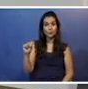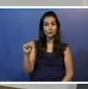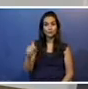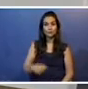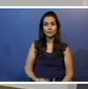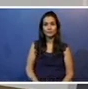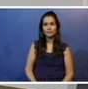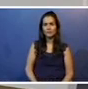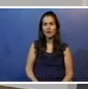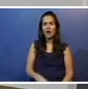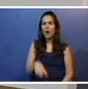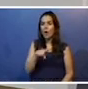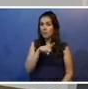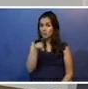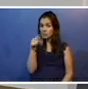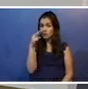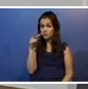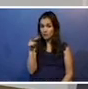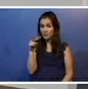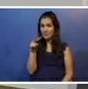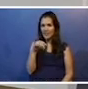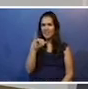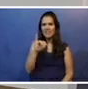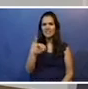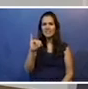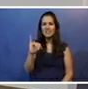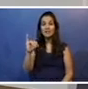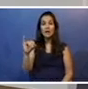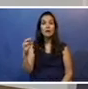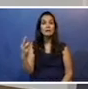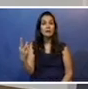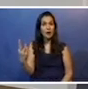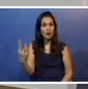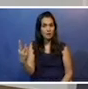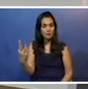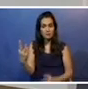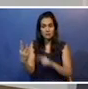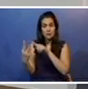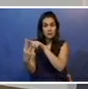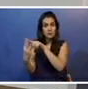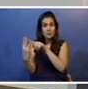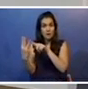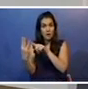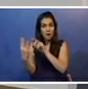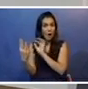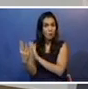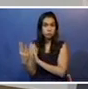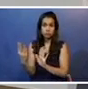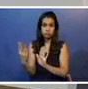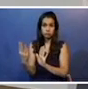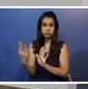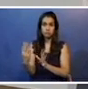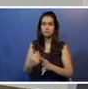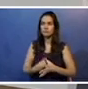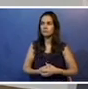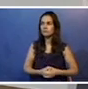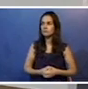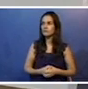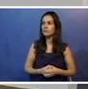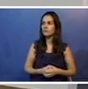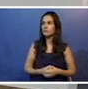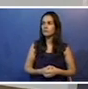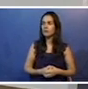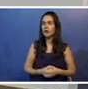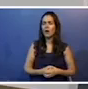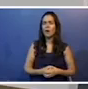8. Reparem que eu repeti o I aqui, olha, 3 vezes, tá? Mas para fazer o 9, eu não posso